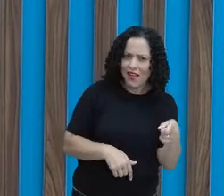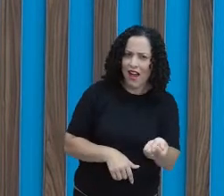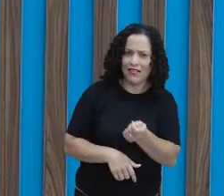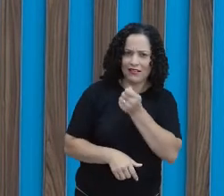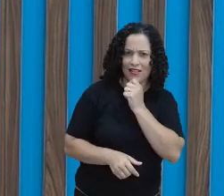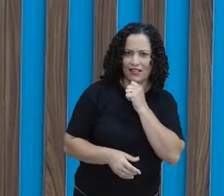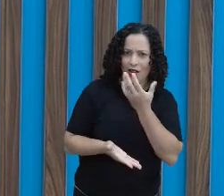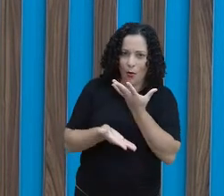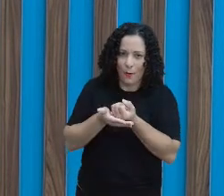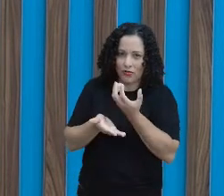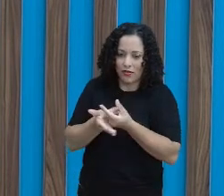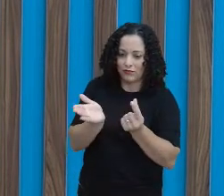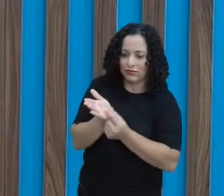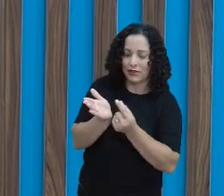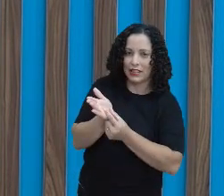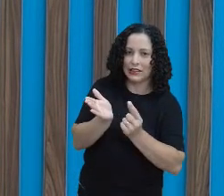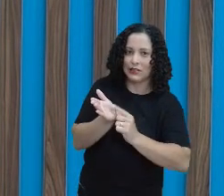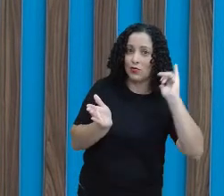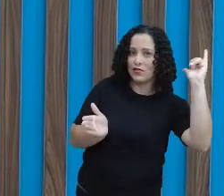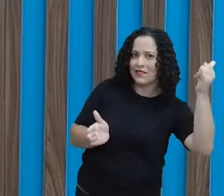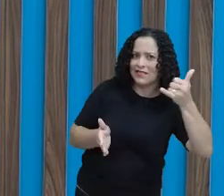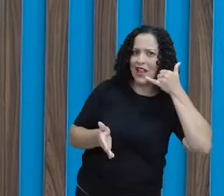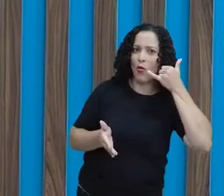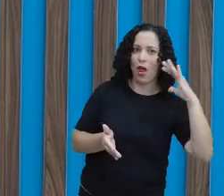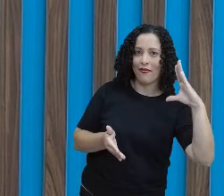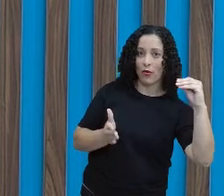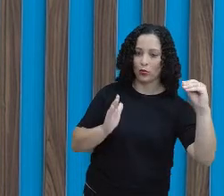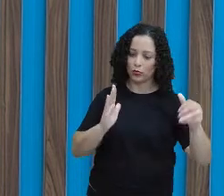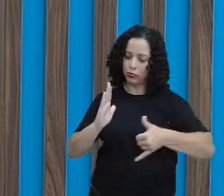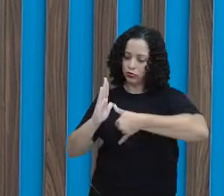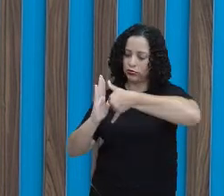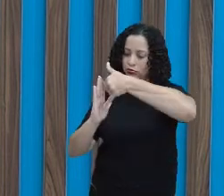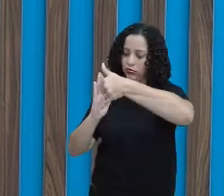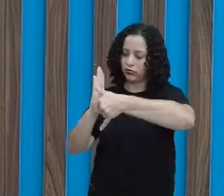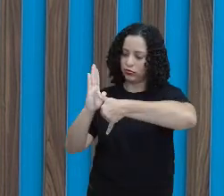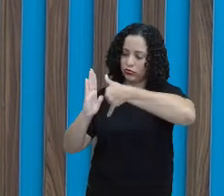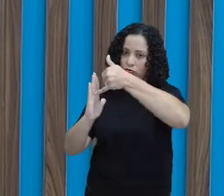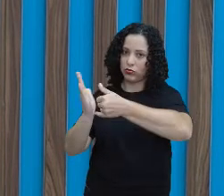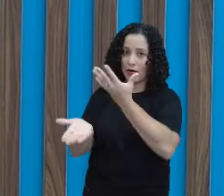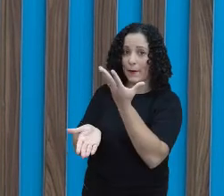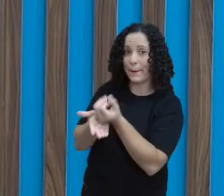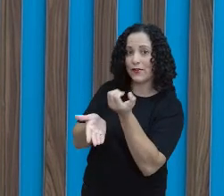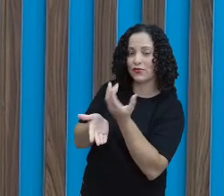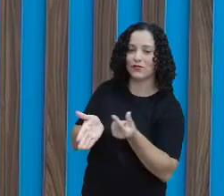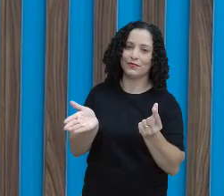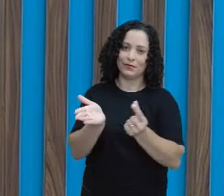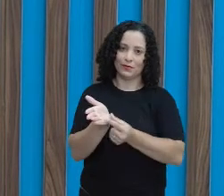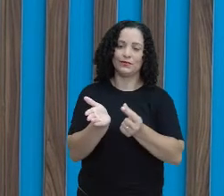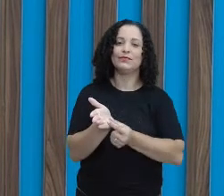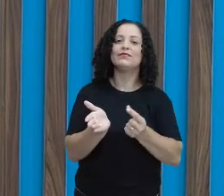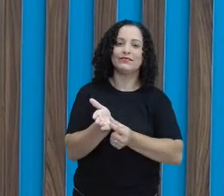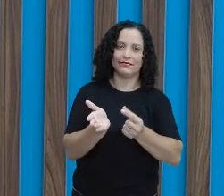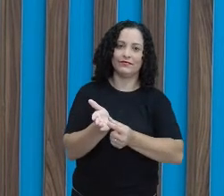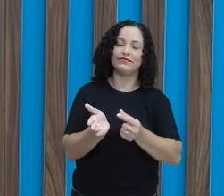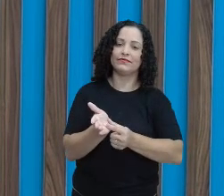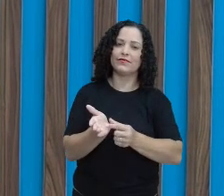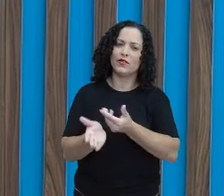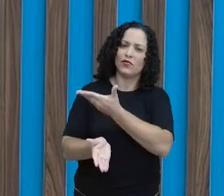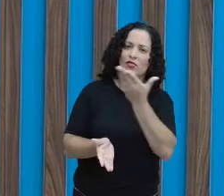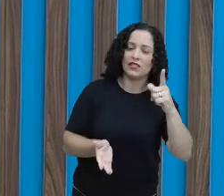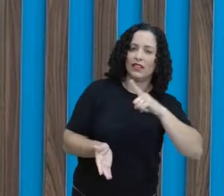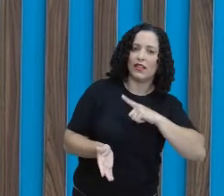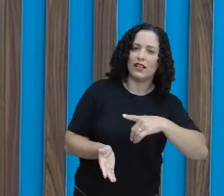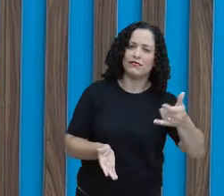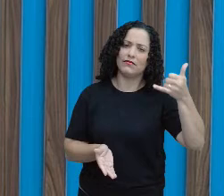aplicativo, pega aí seu celular, aponta a sua câmera aí para a tela e baixa o aplicativo, tanto para quem tem